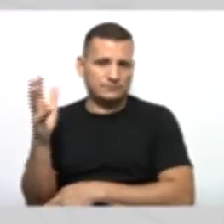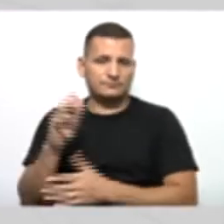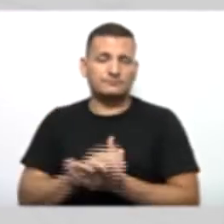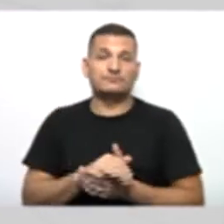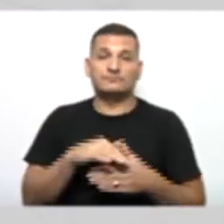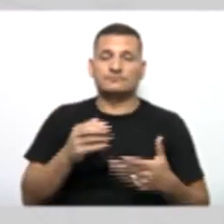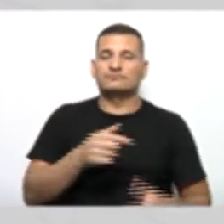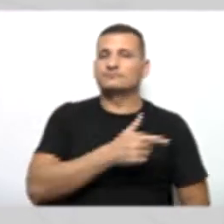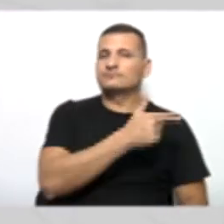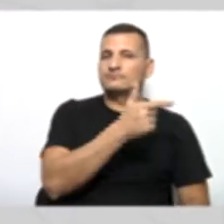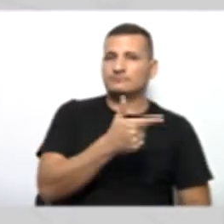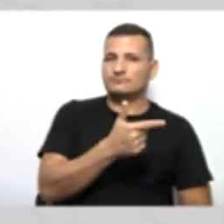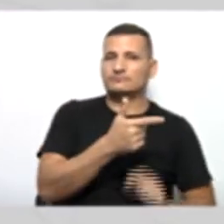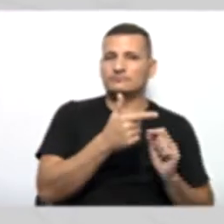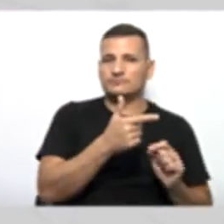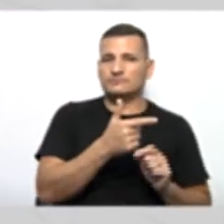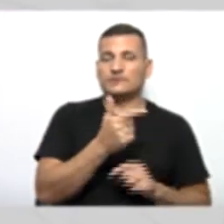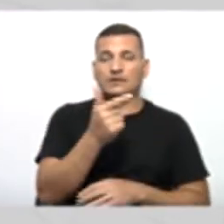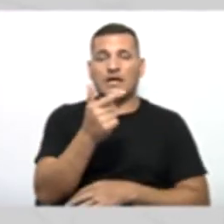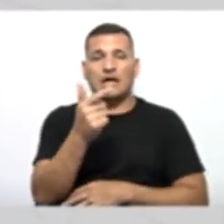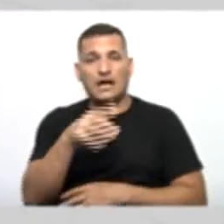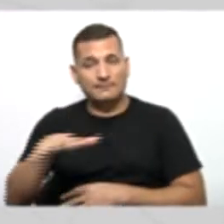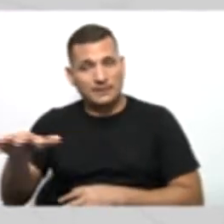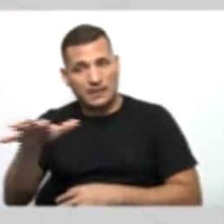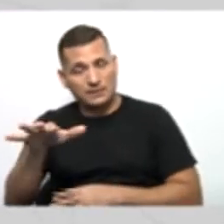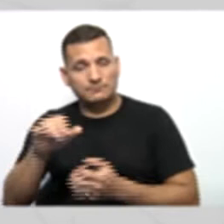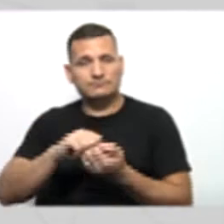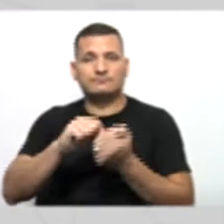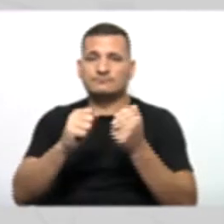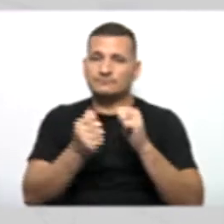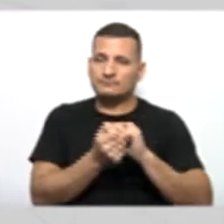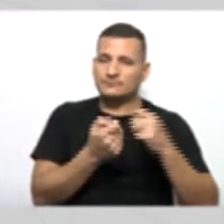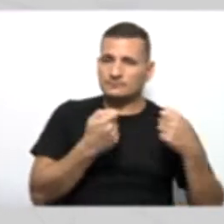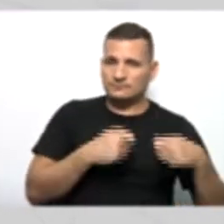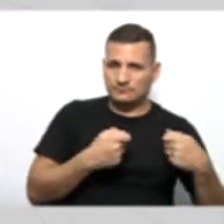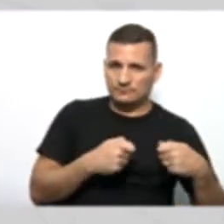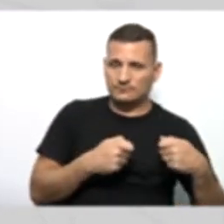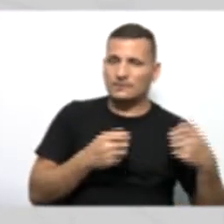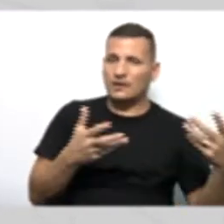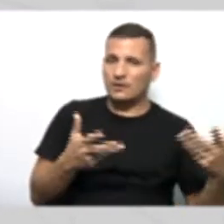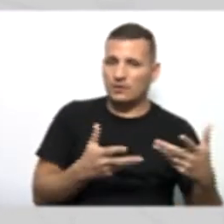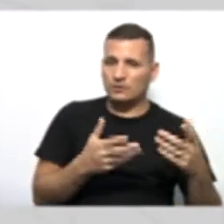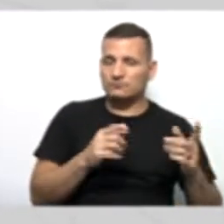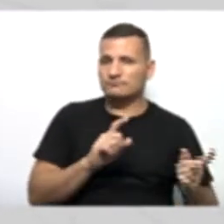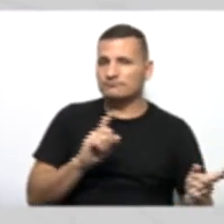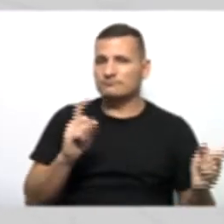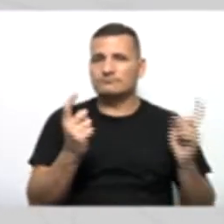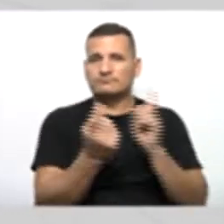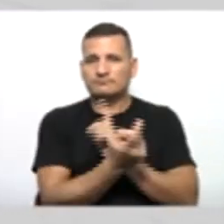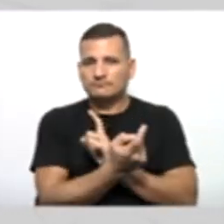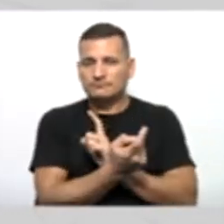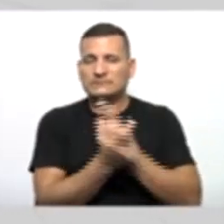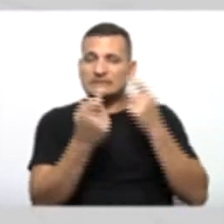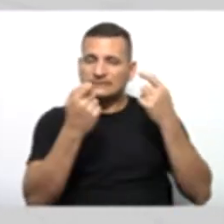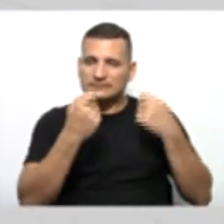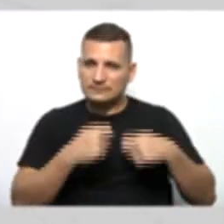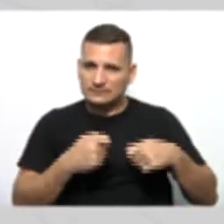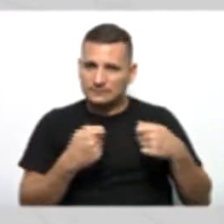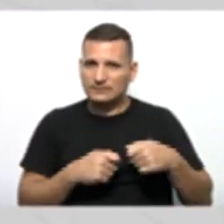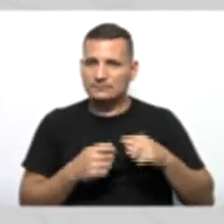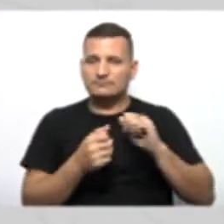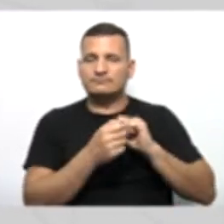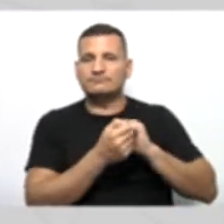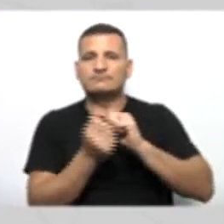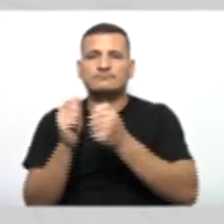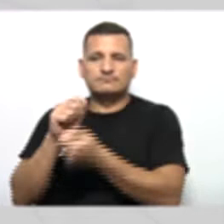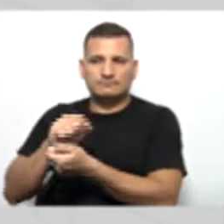o meio ambiente às necessidades dele. Agora o homem está voltando a procurar ajustar as necessidades dele ao meio ambiente.